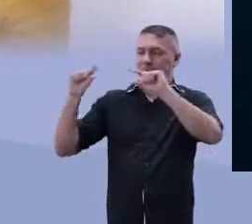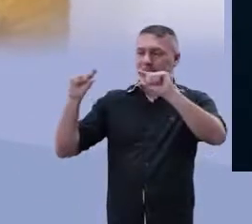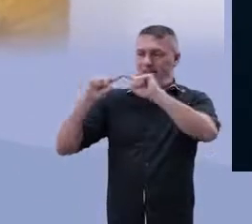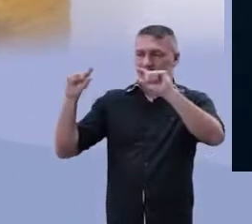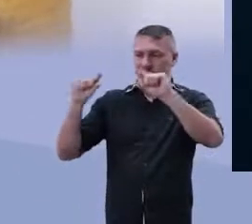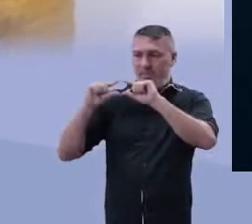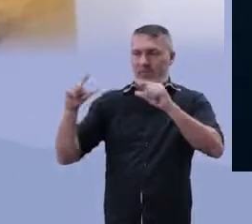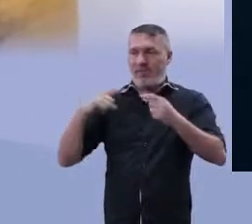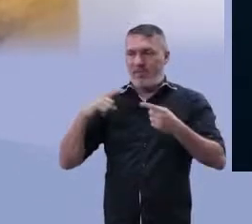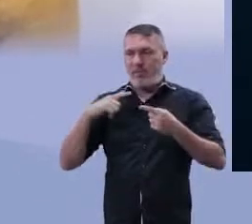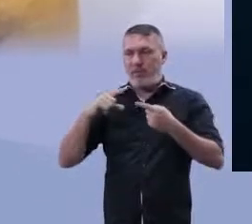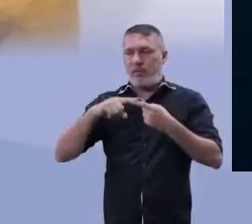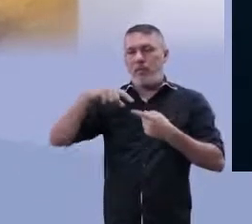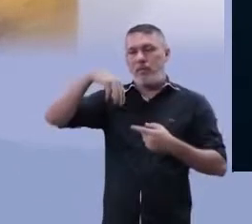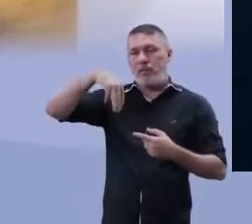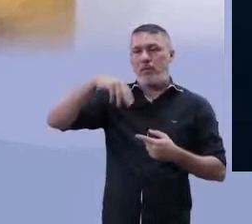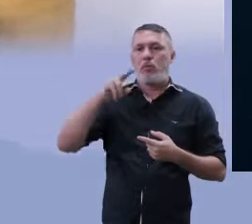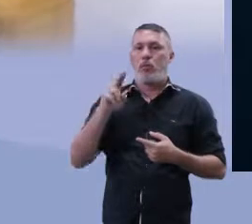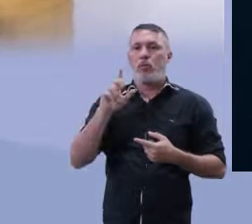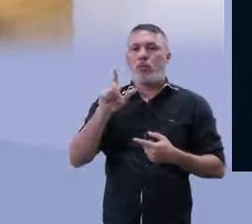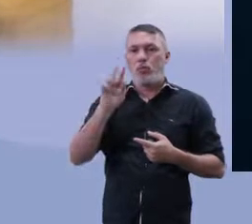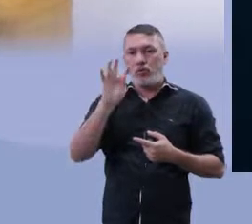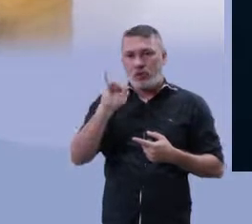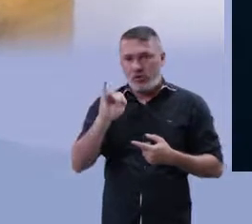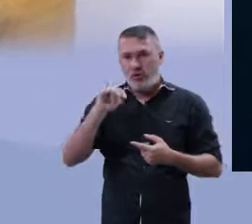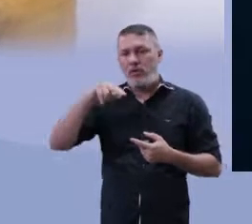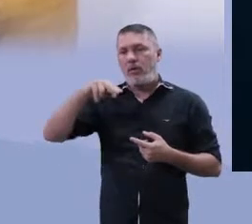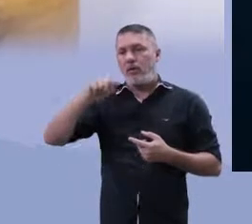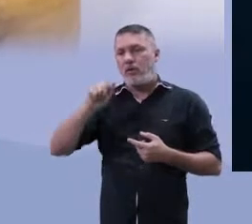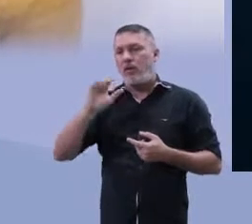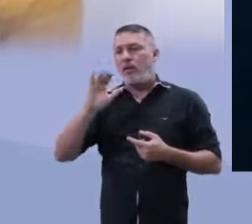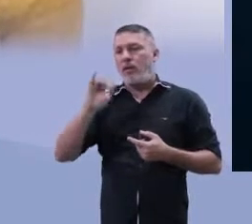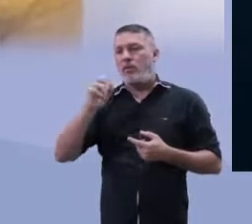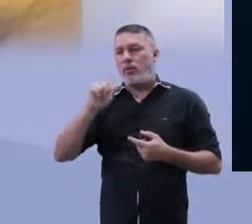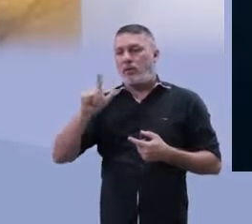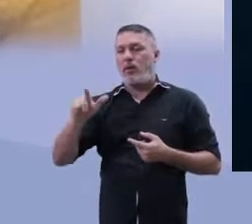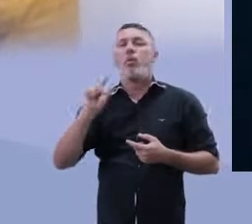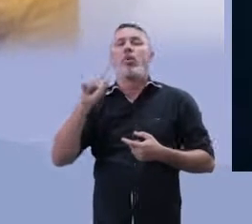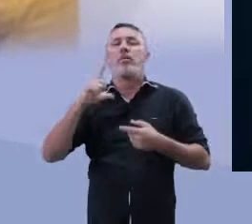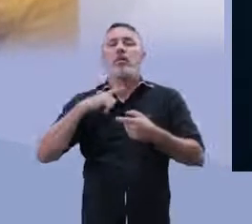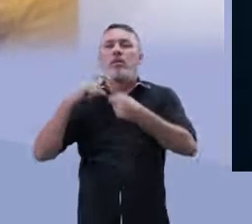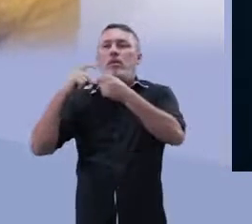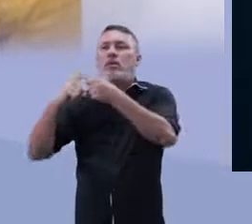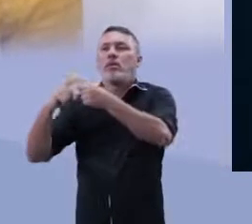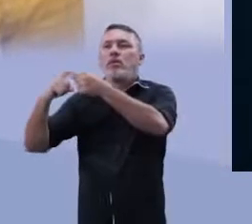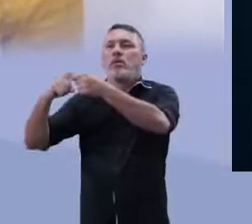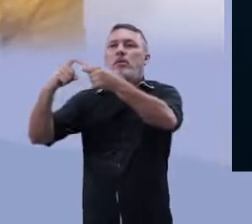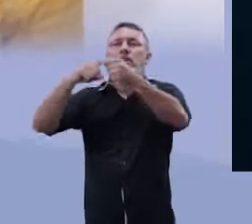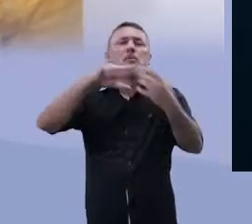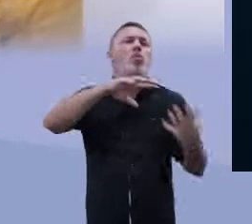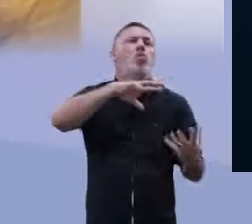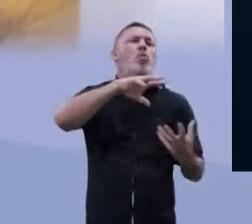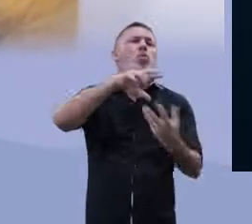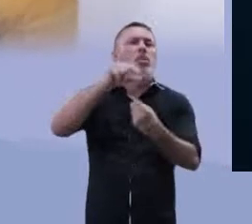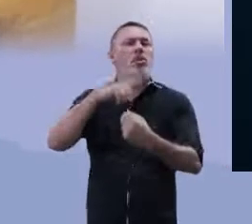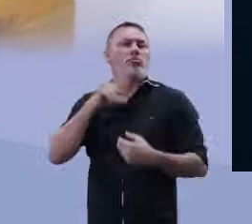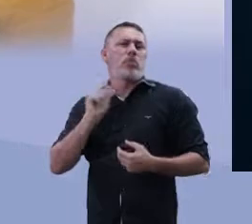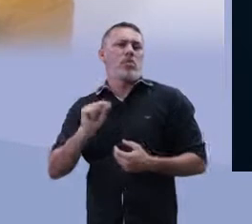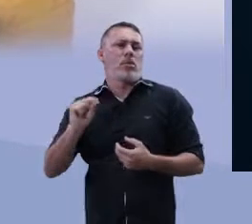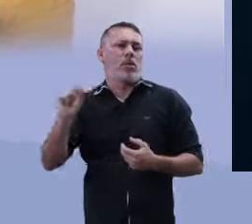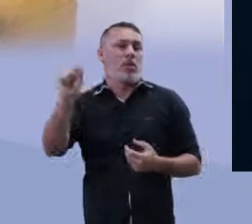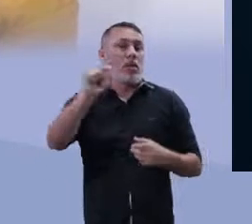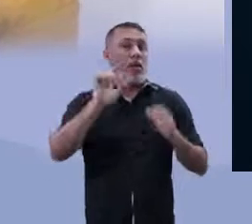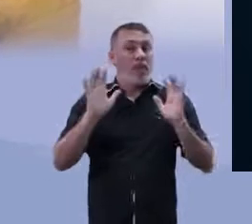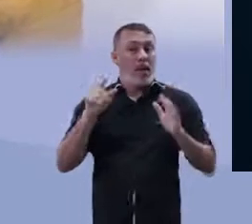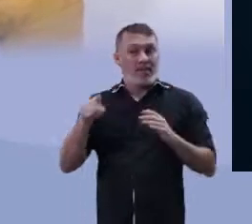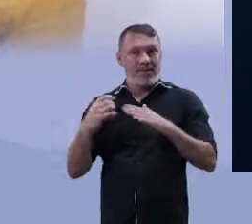e as globais. Nós temos que entender que as multinacionais, elas têm filiais espalhadas por todo o mundo. Porém,